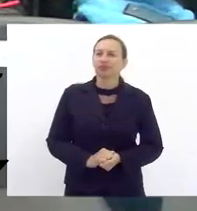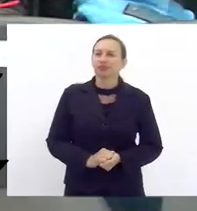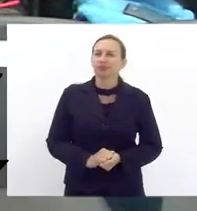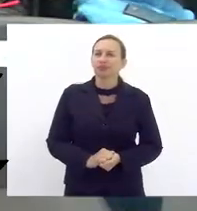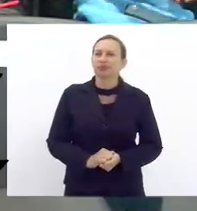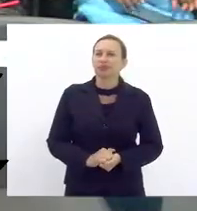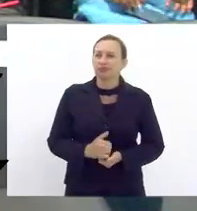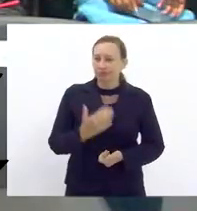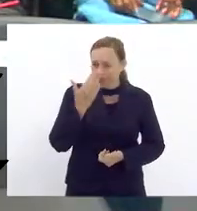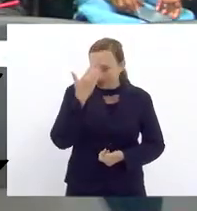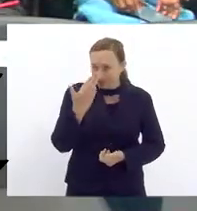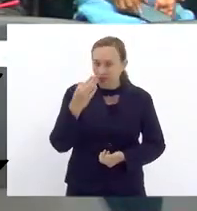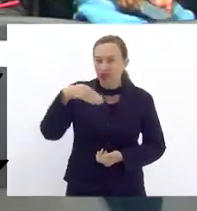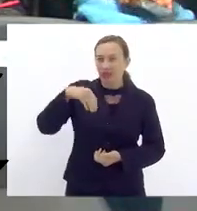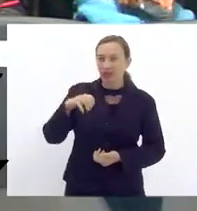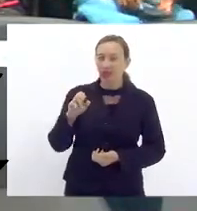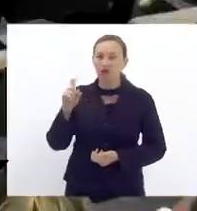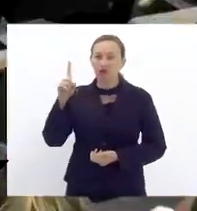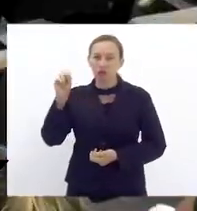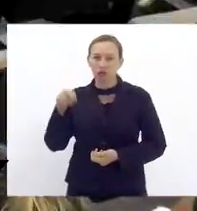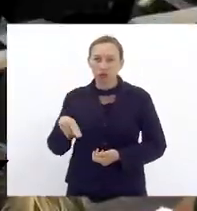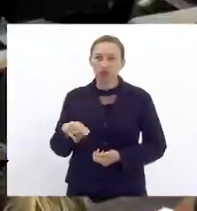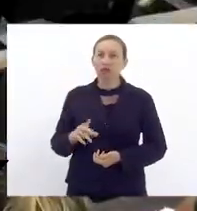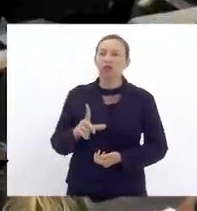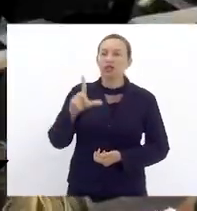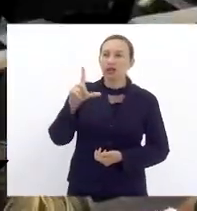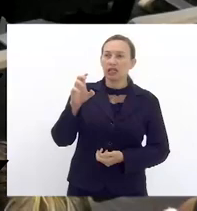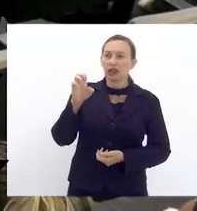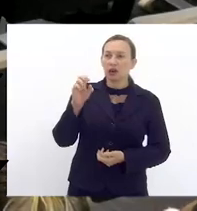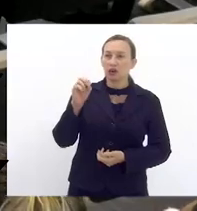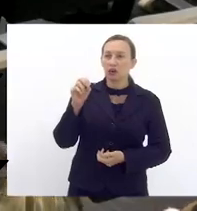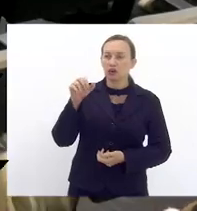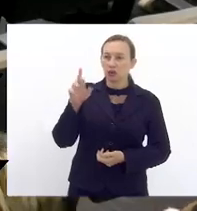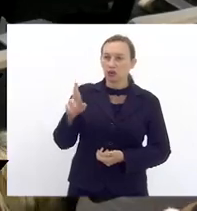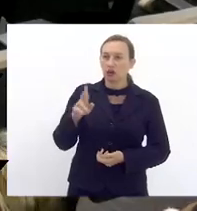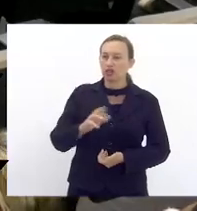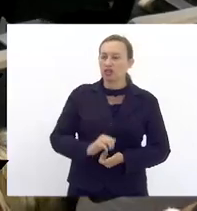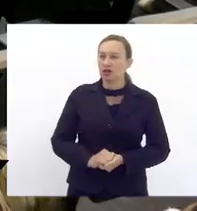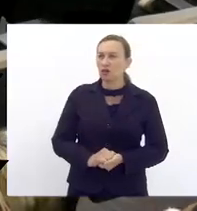Obrigado Nelson Leonor leonídio